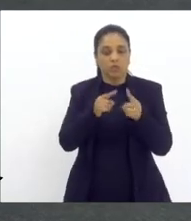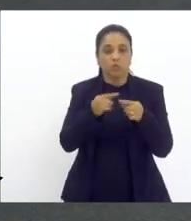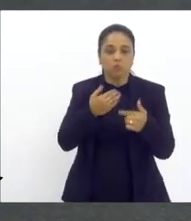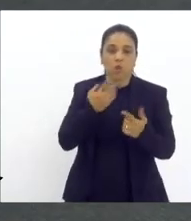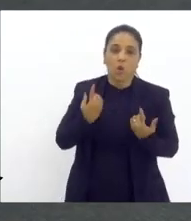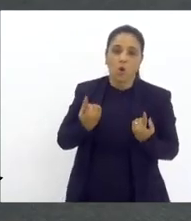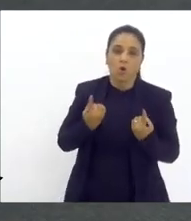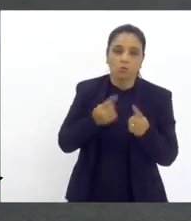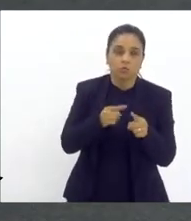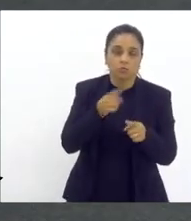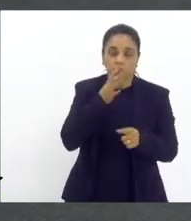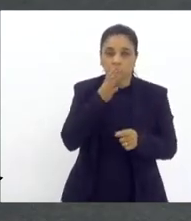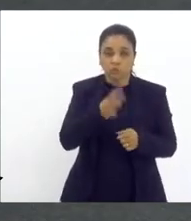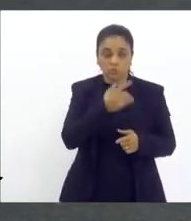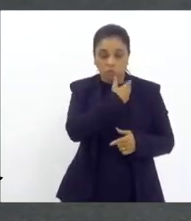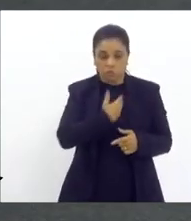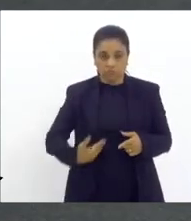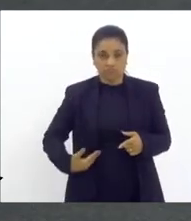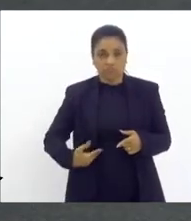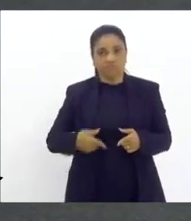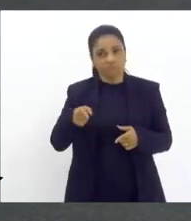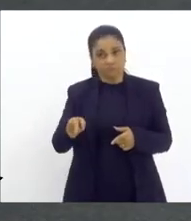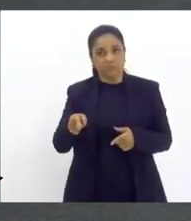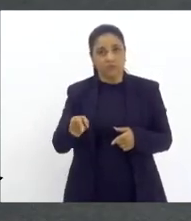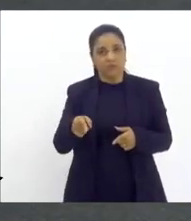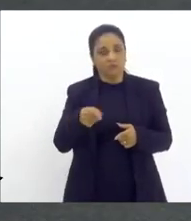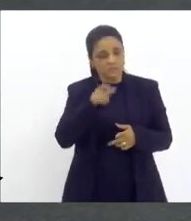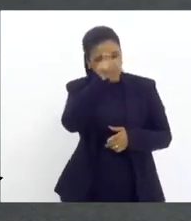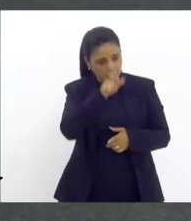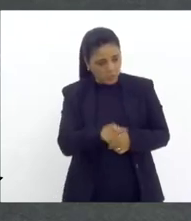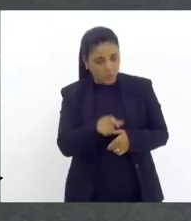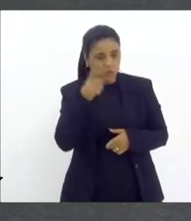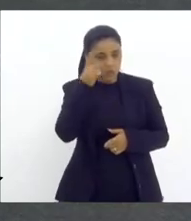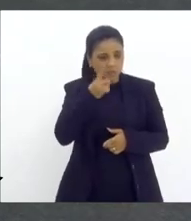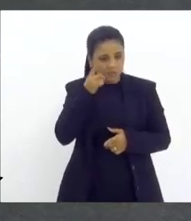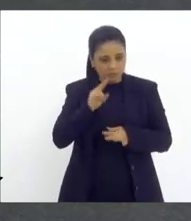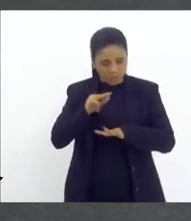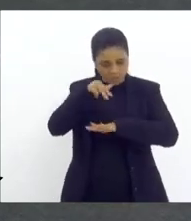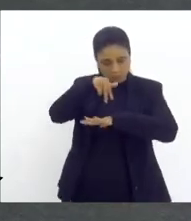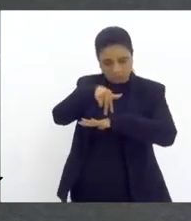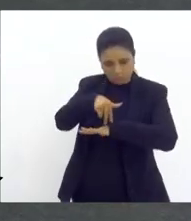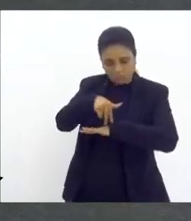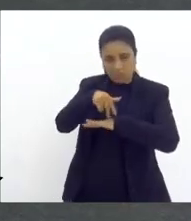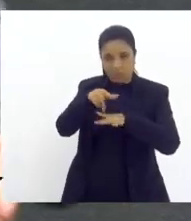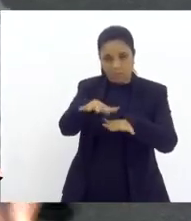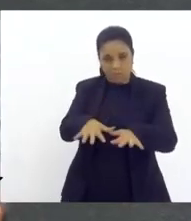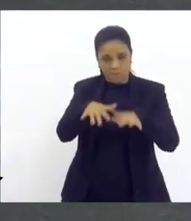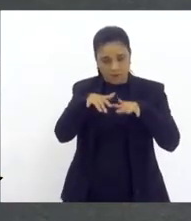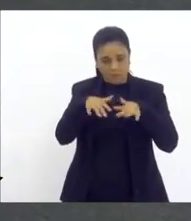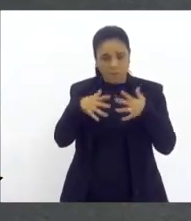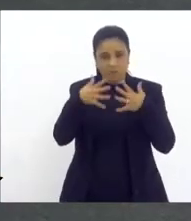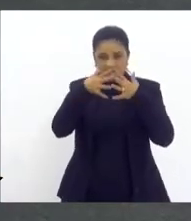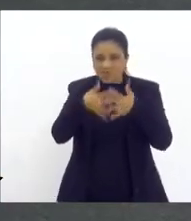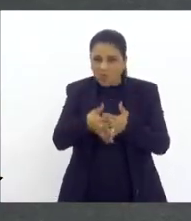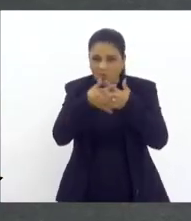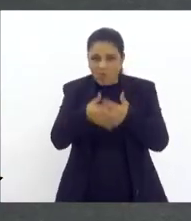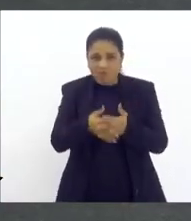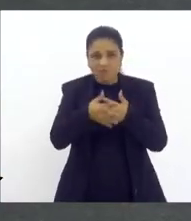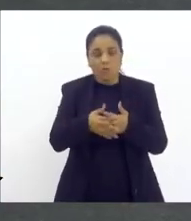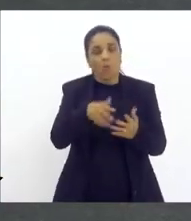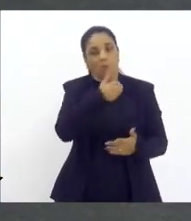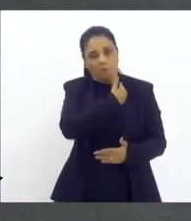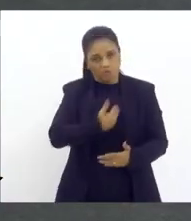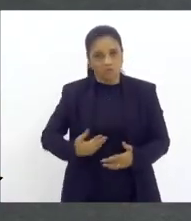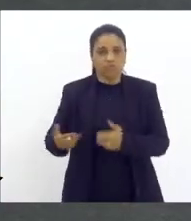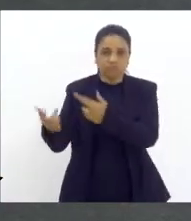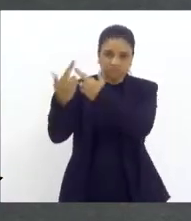tem que entender se tem um vice-líder desse naipe que usa a Tribuna para transformar o Parlamento nisso aqui o governador tem